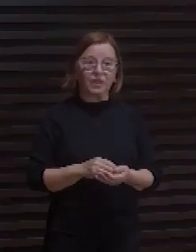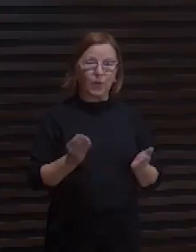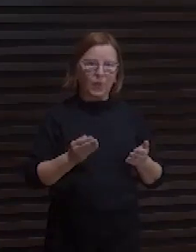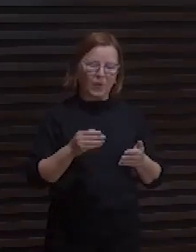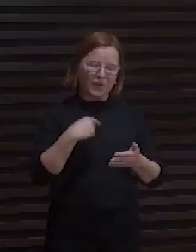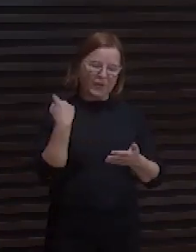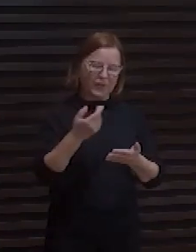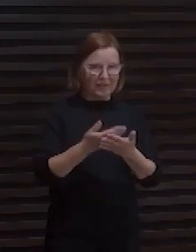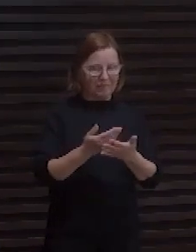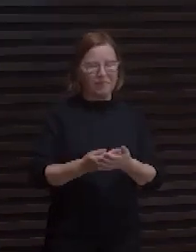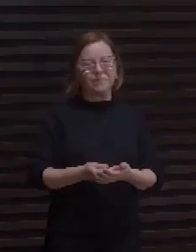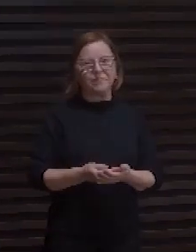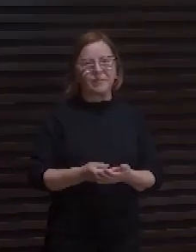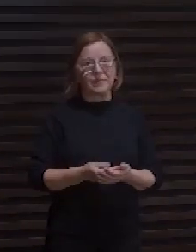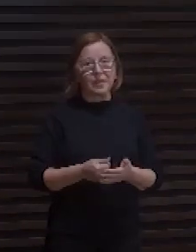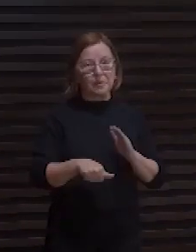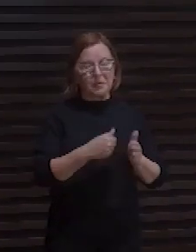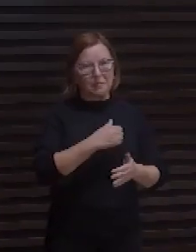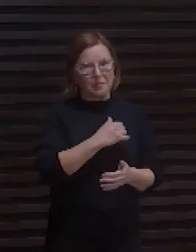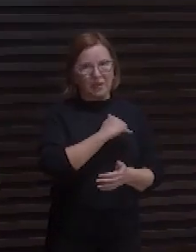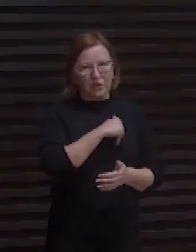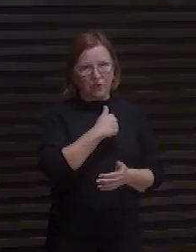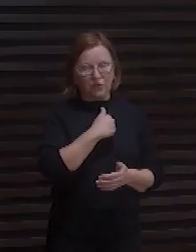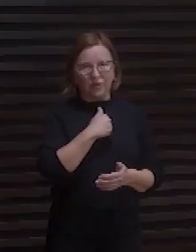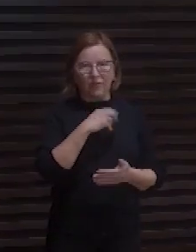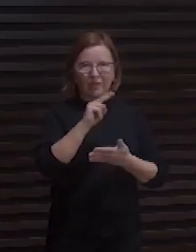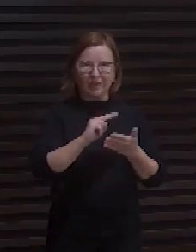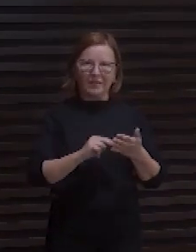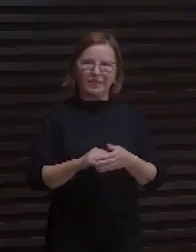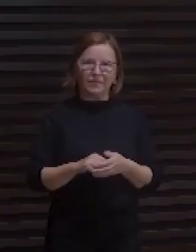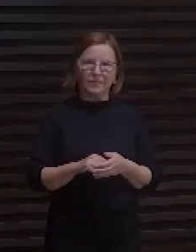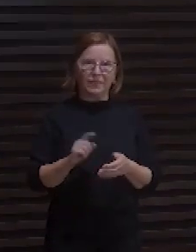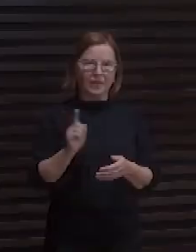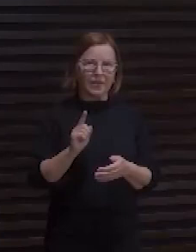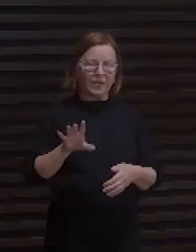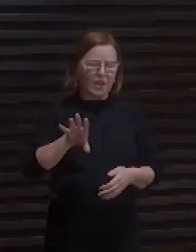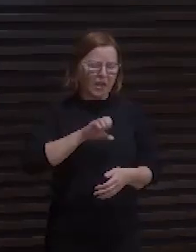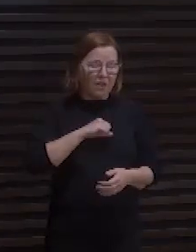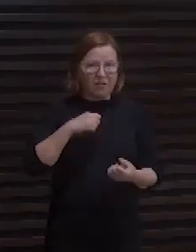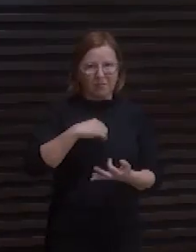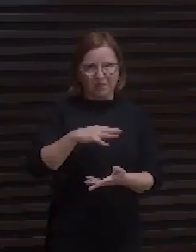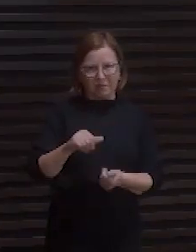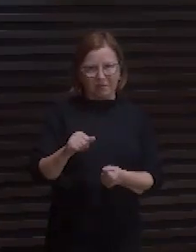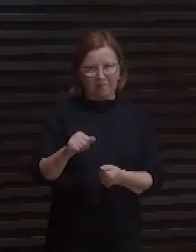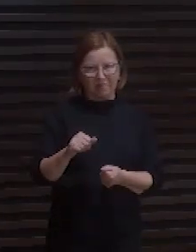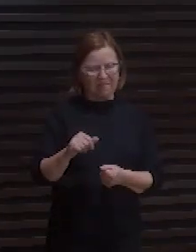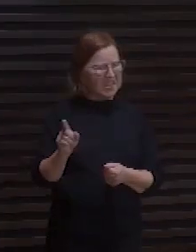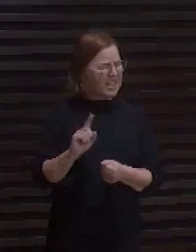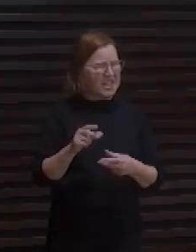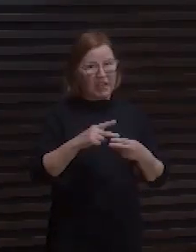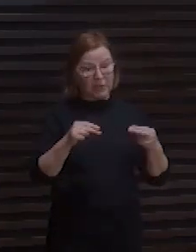neste mundo. 1 João 2, 15 a 17. Vamos ler juntos. Não amem o mundo, nem